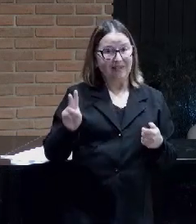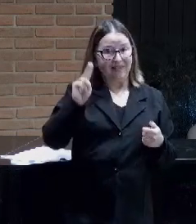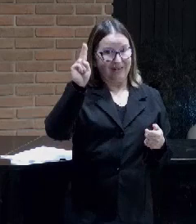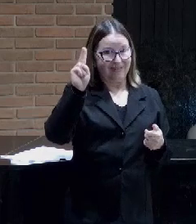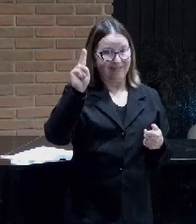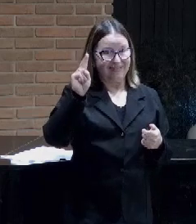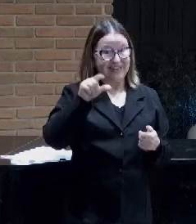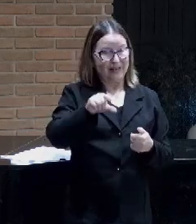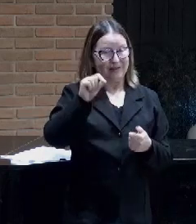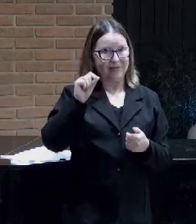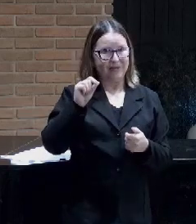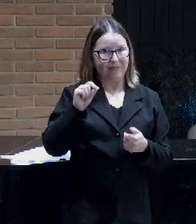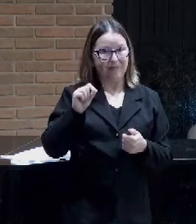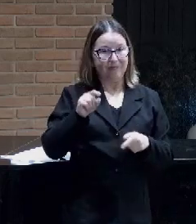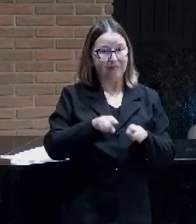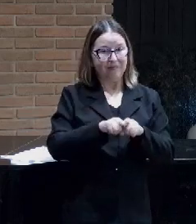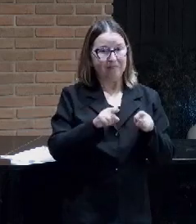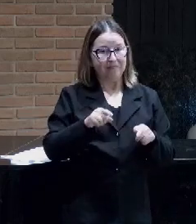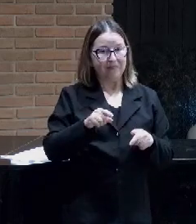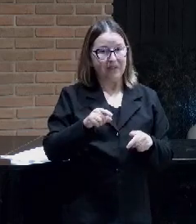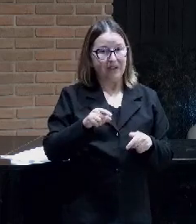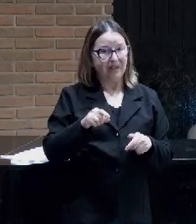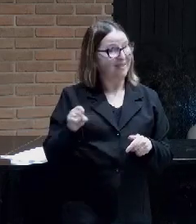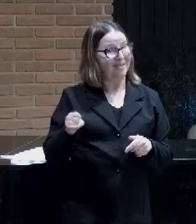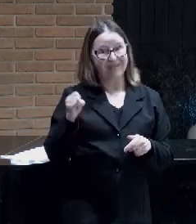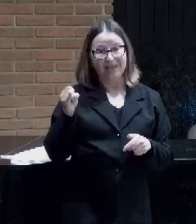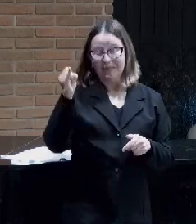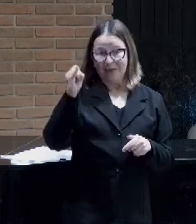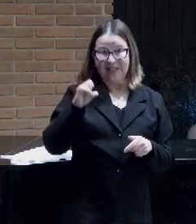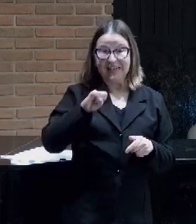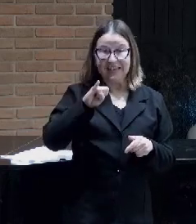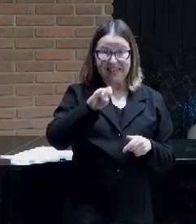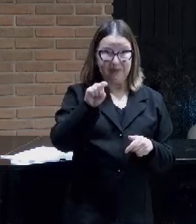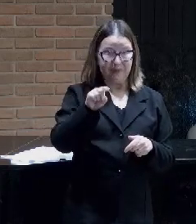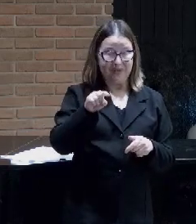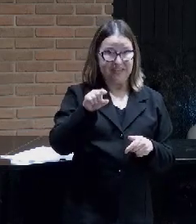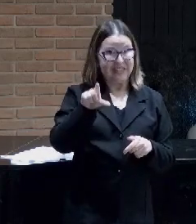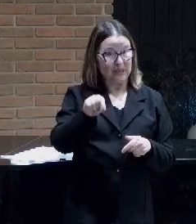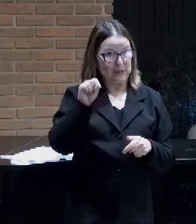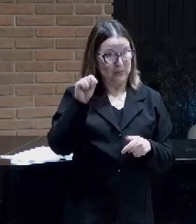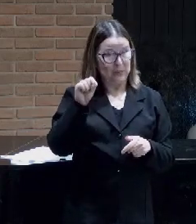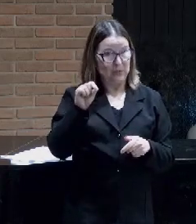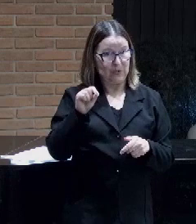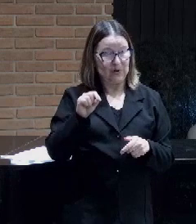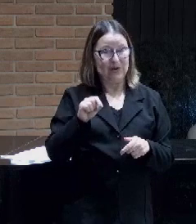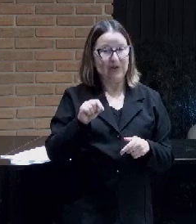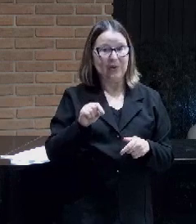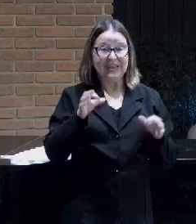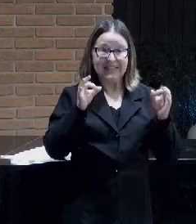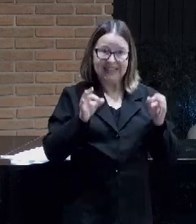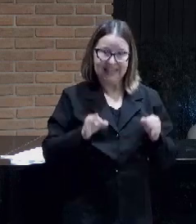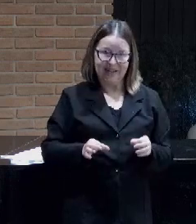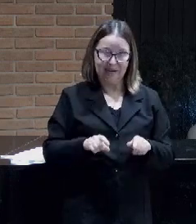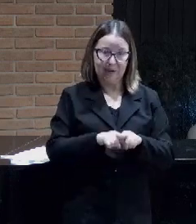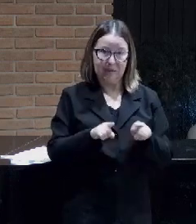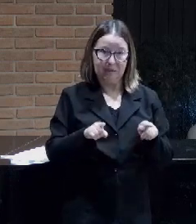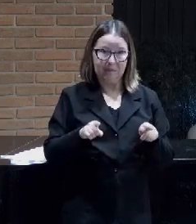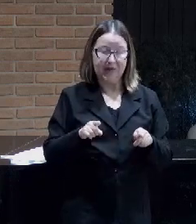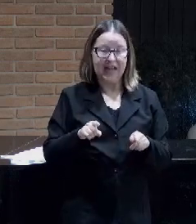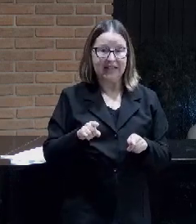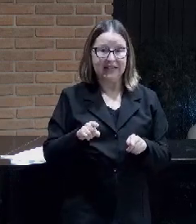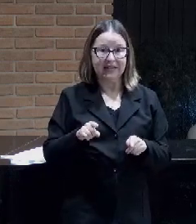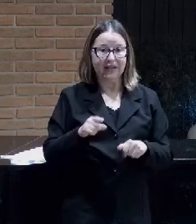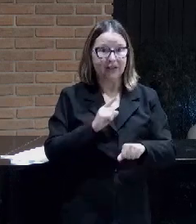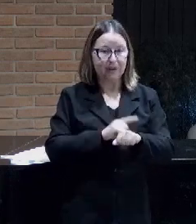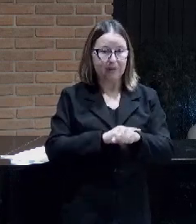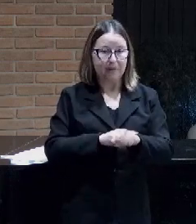agora. Não importa se você fez a escolha certa, não importa se você anda com as pessoas erradas. O que importa é que quando você tomou uma decisão, você